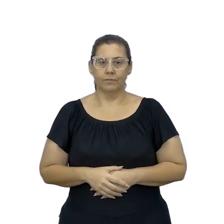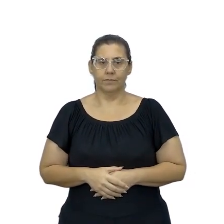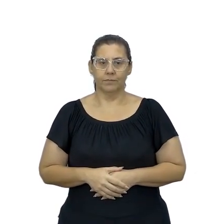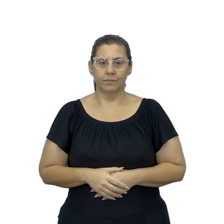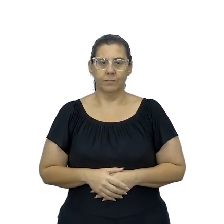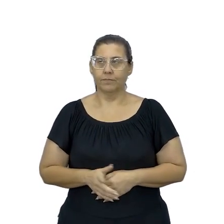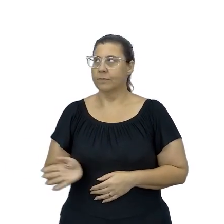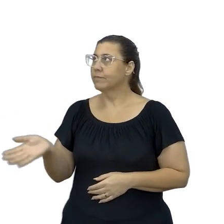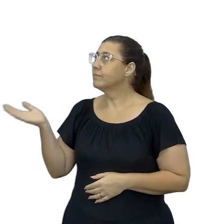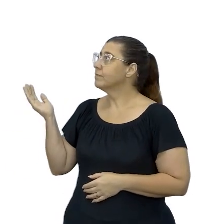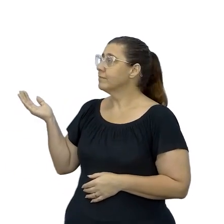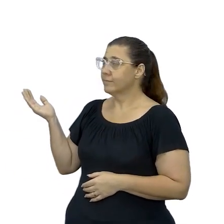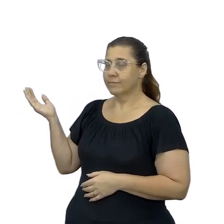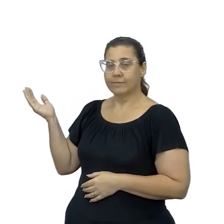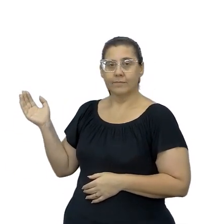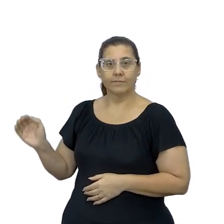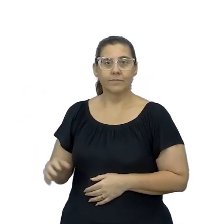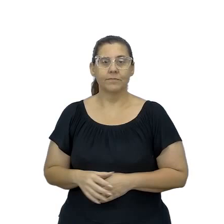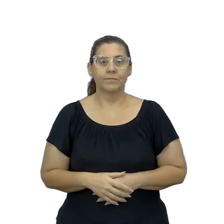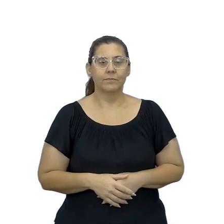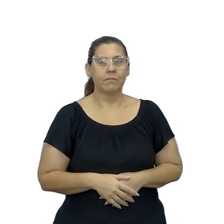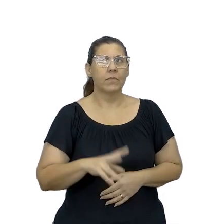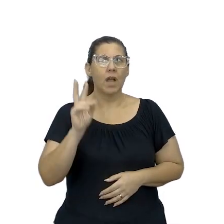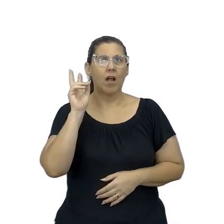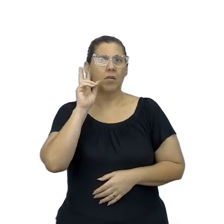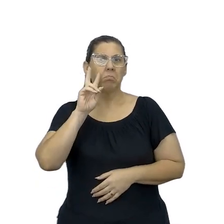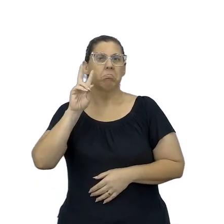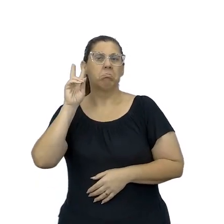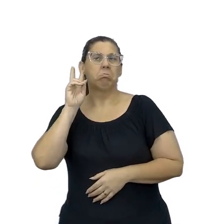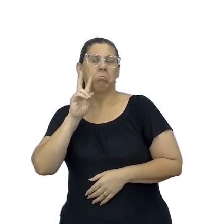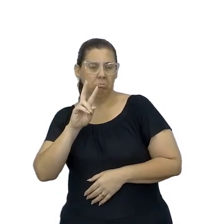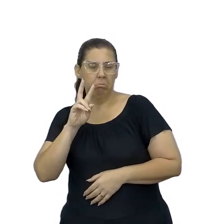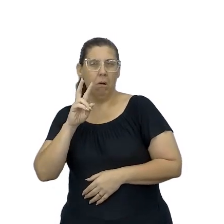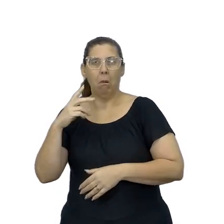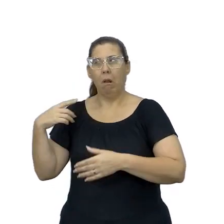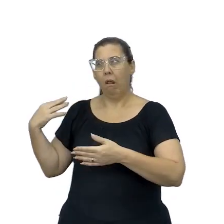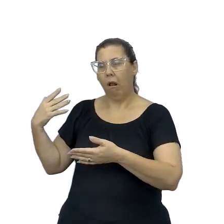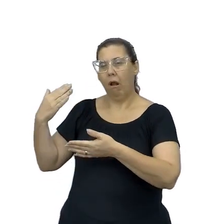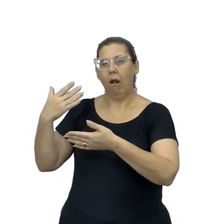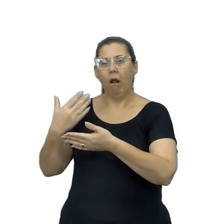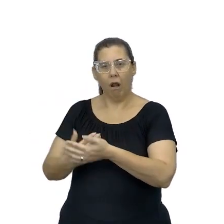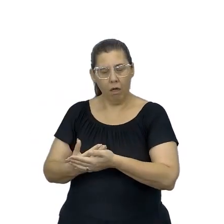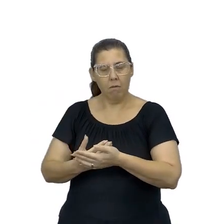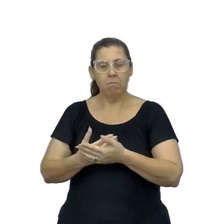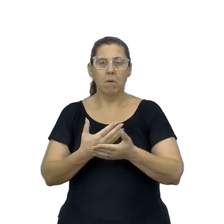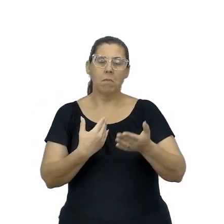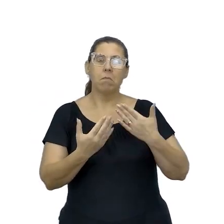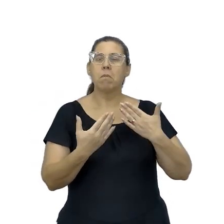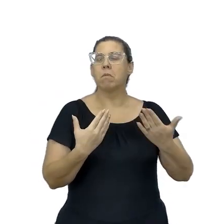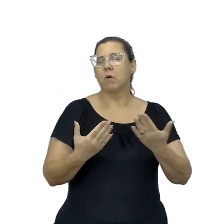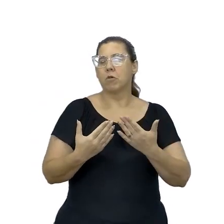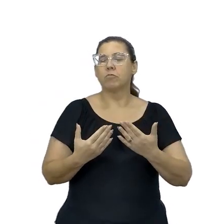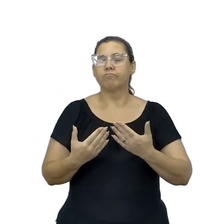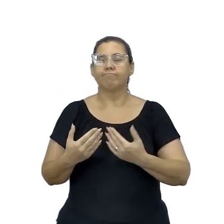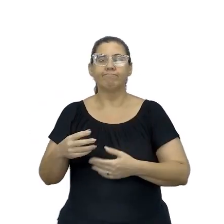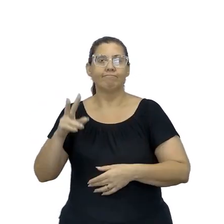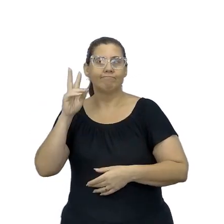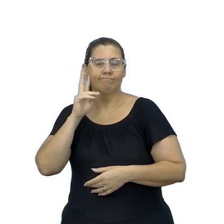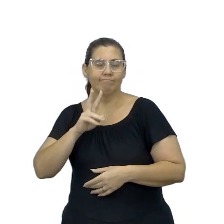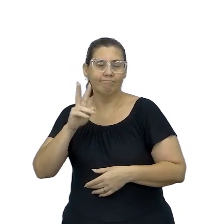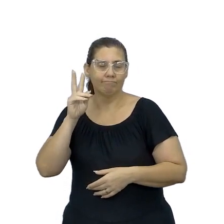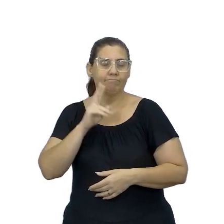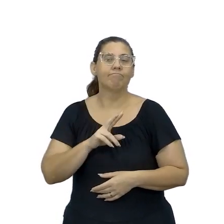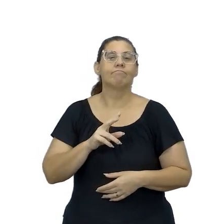pauta. Então, primeiro, retomar a conversa sobre o processo de recuperação e aprofundamento em ciências